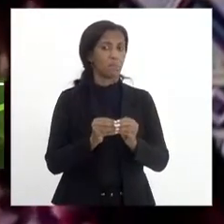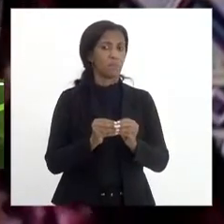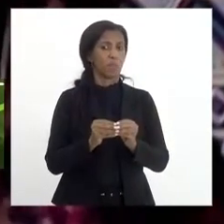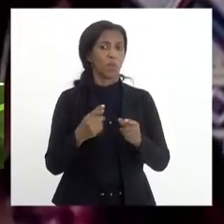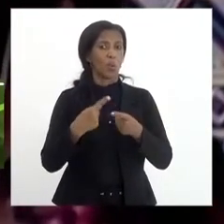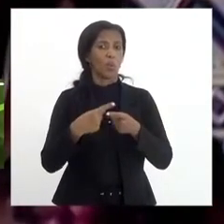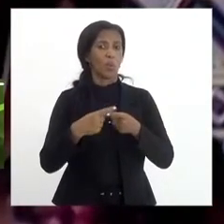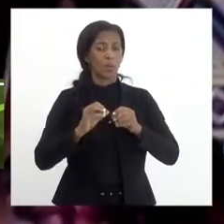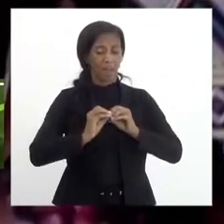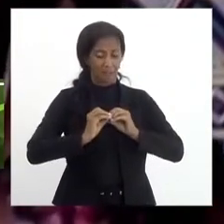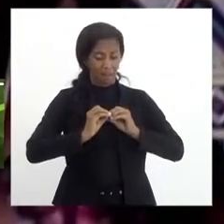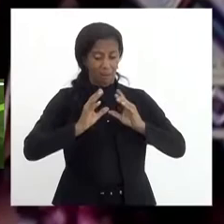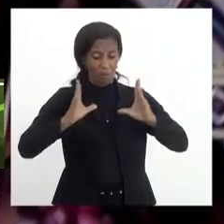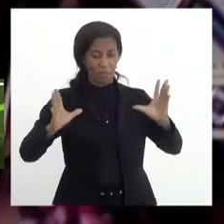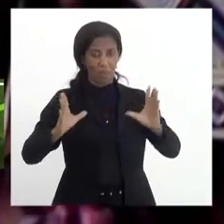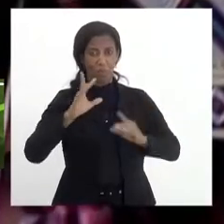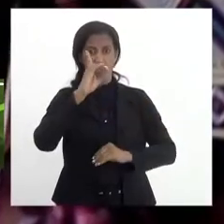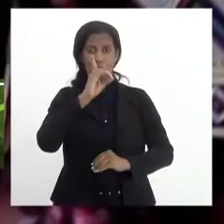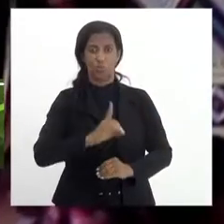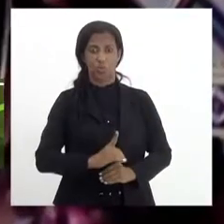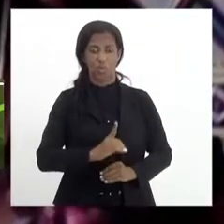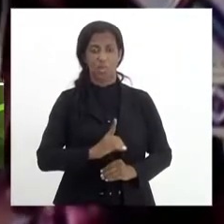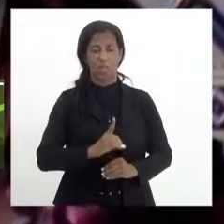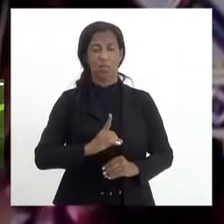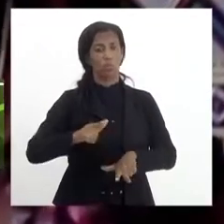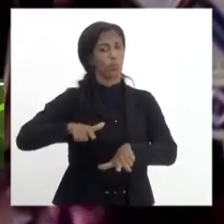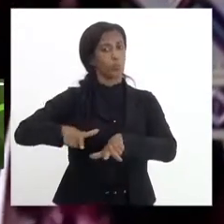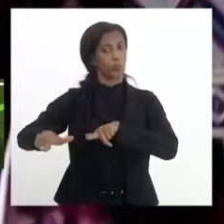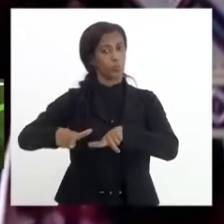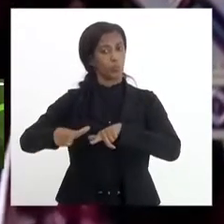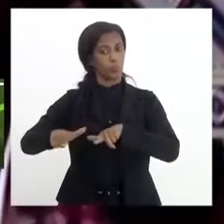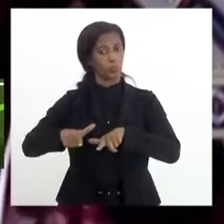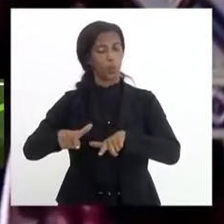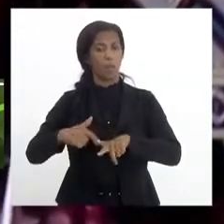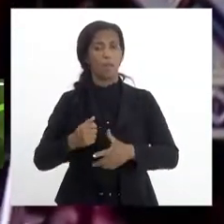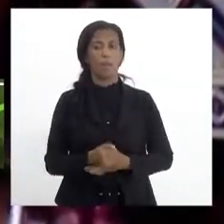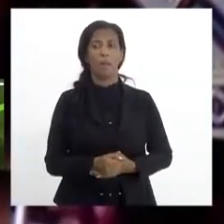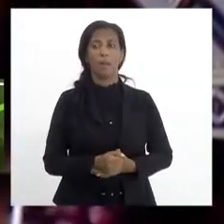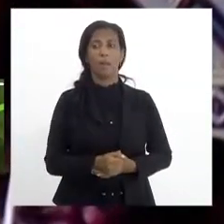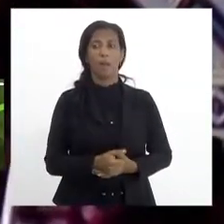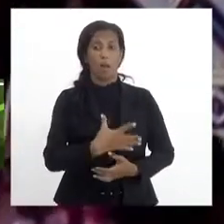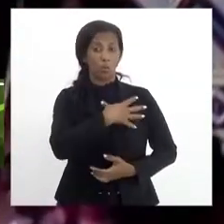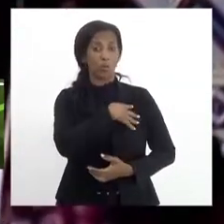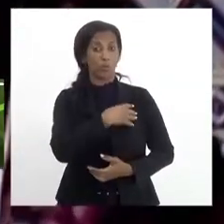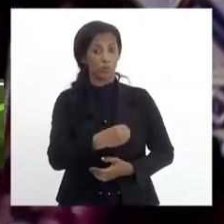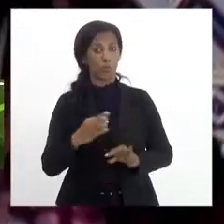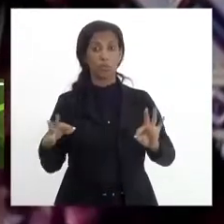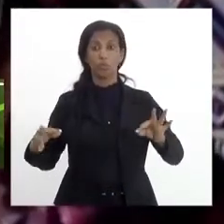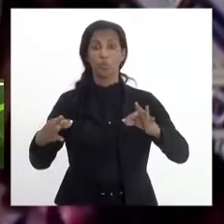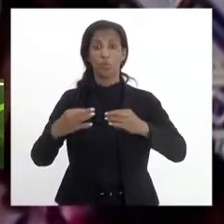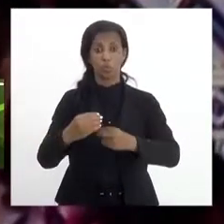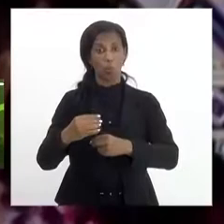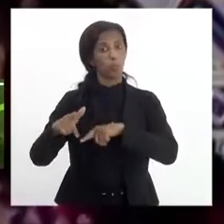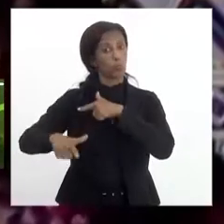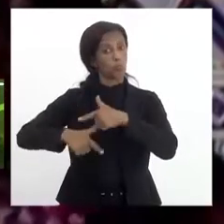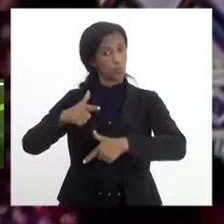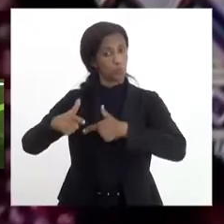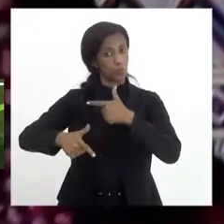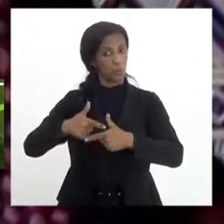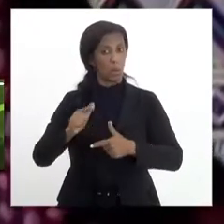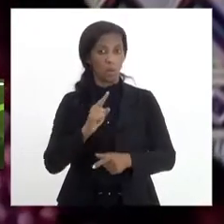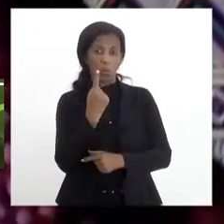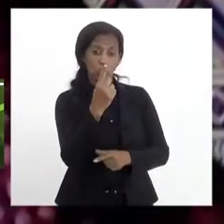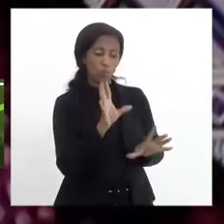ela amplia o direito, né, dos servidores, o direito à matrícula aos filhos de todos os servidores, não de